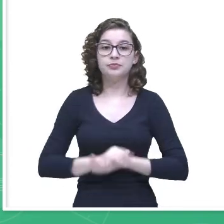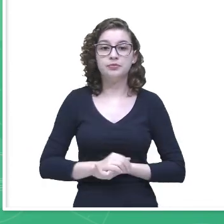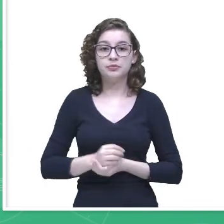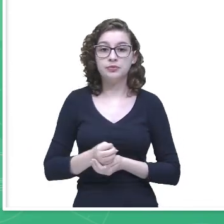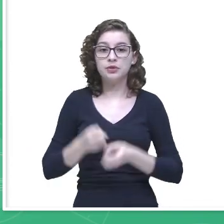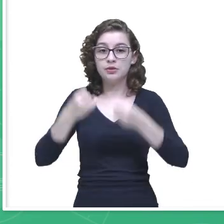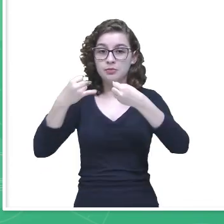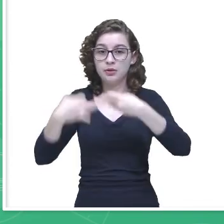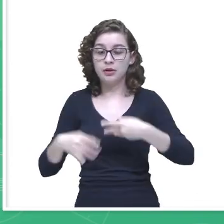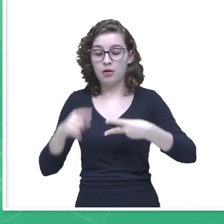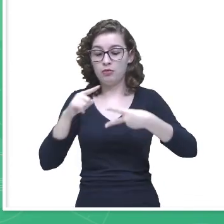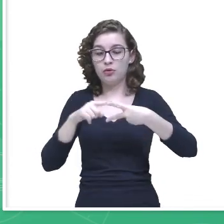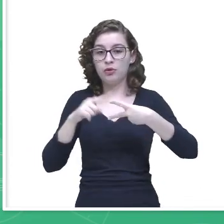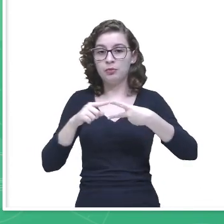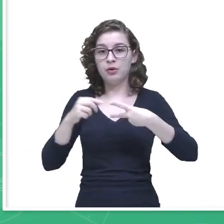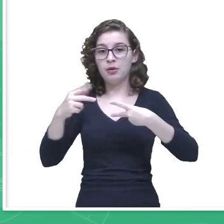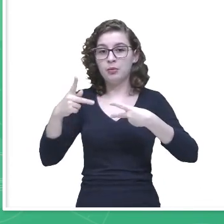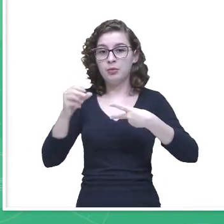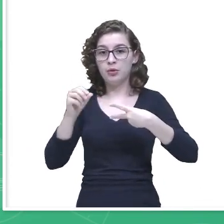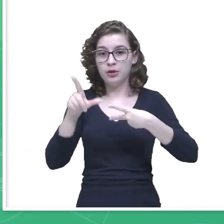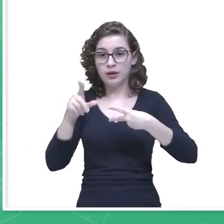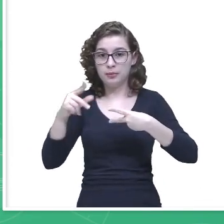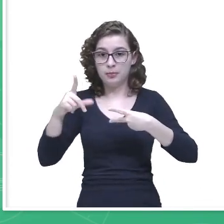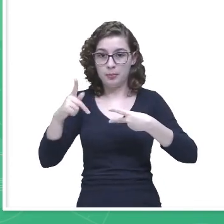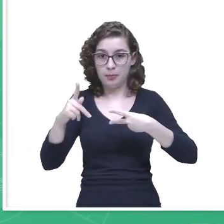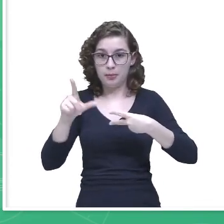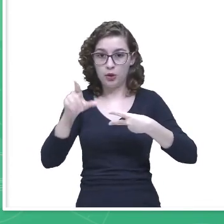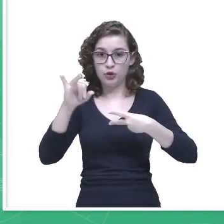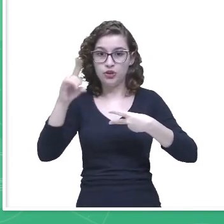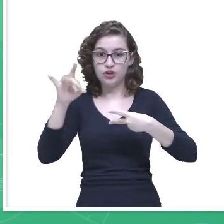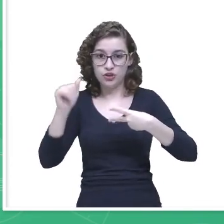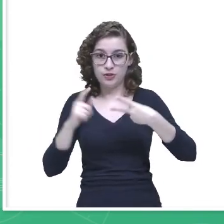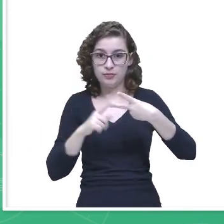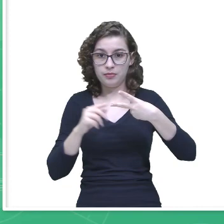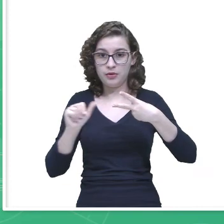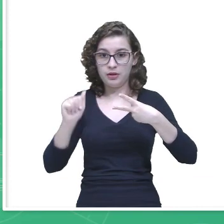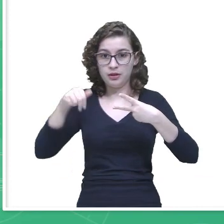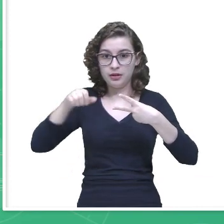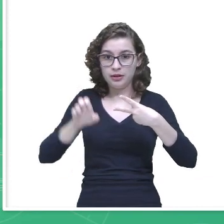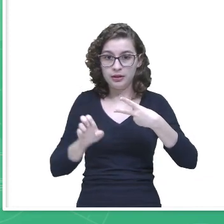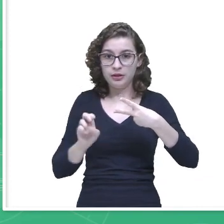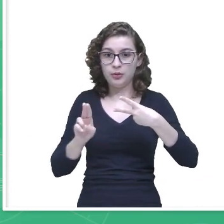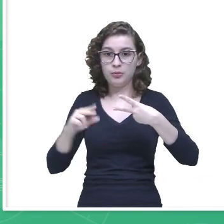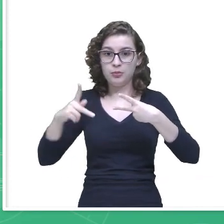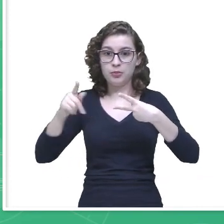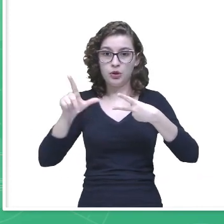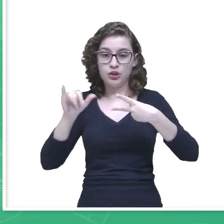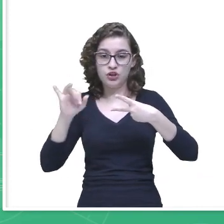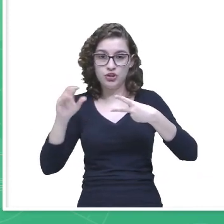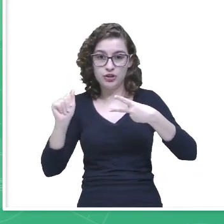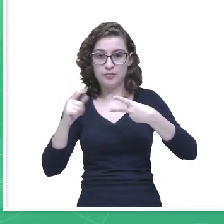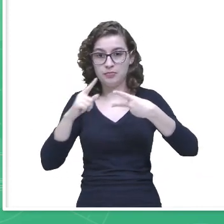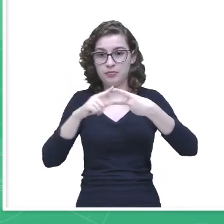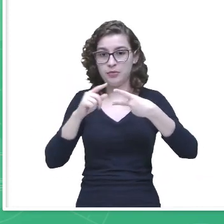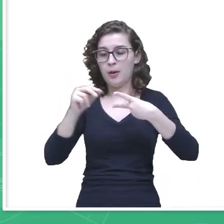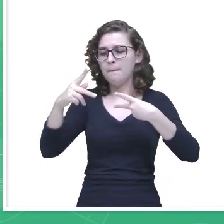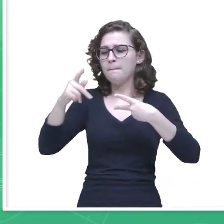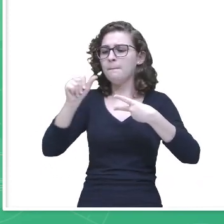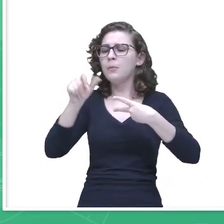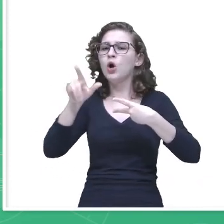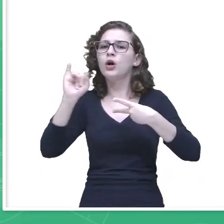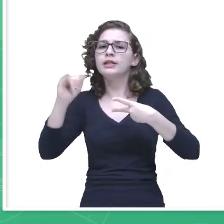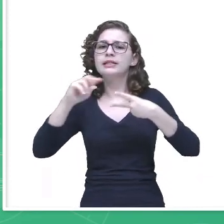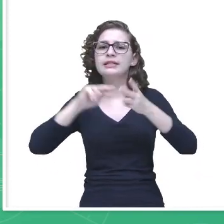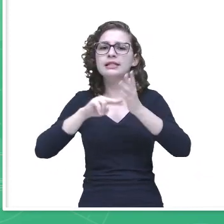são a poliploidia e a neuploidia. Gente, poli, vários, tá? Normalmente esse